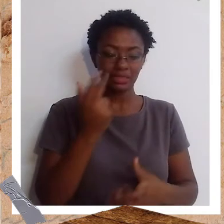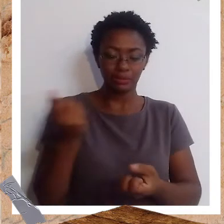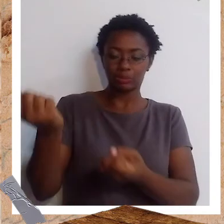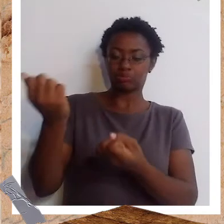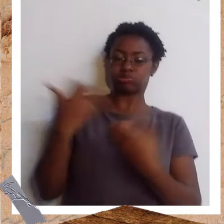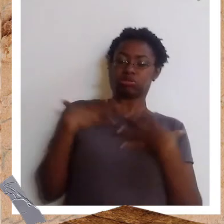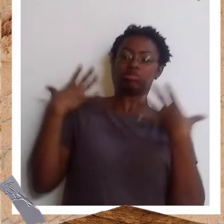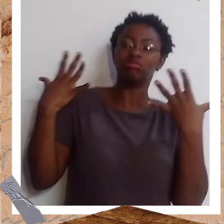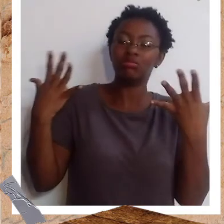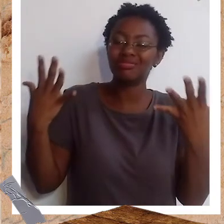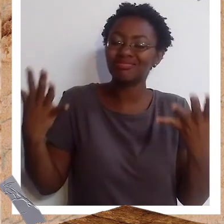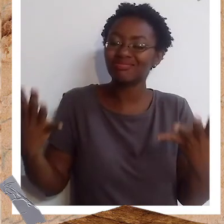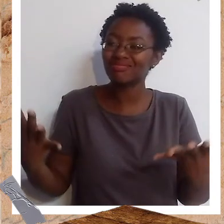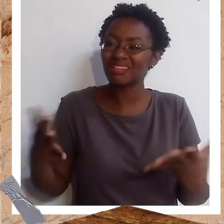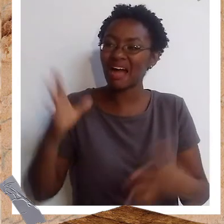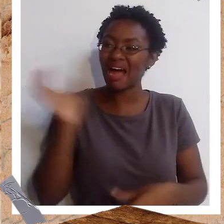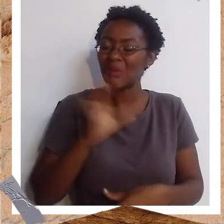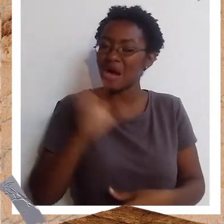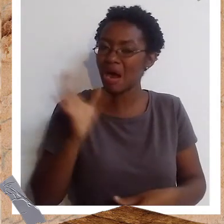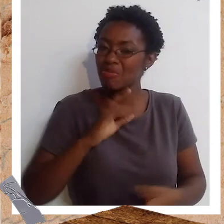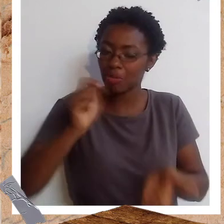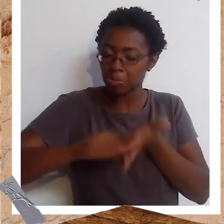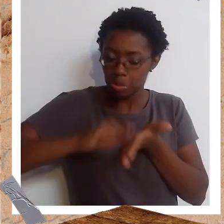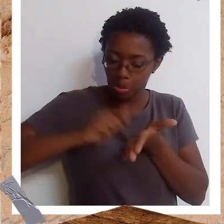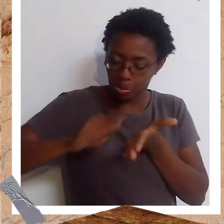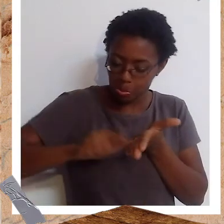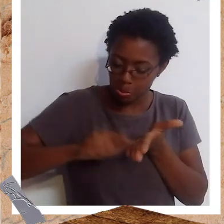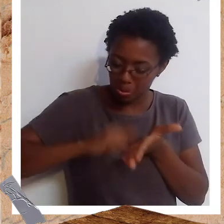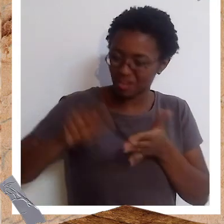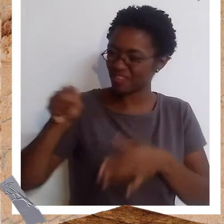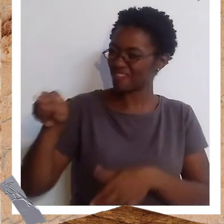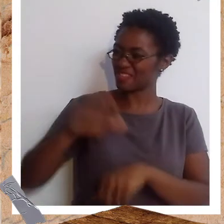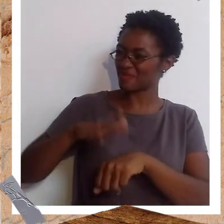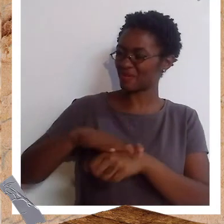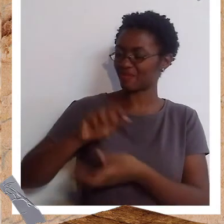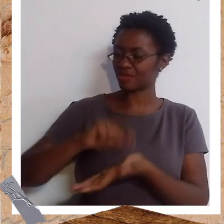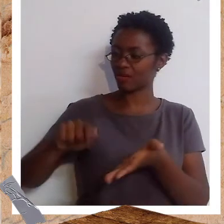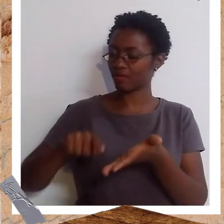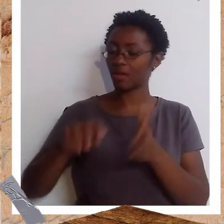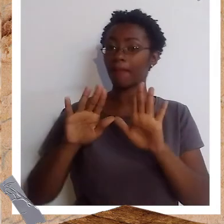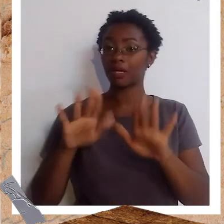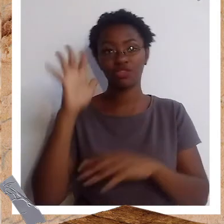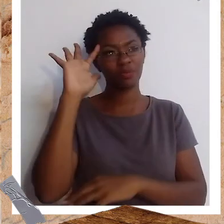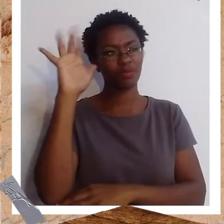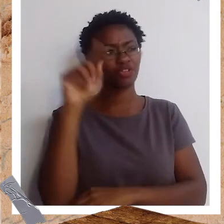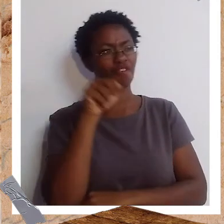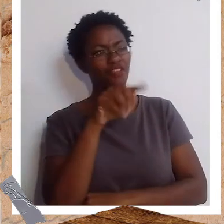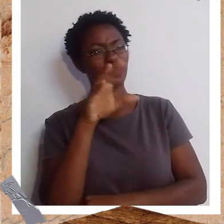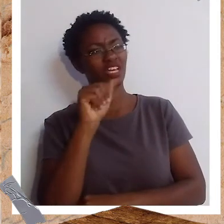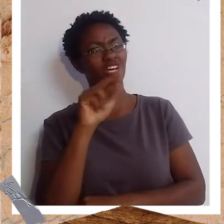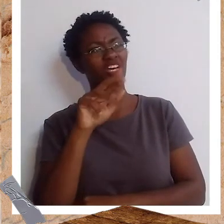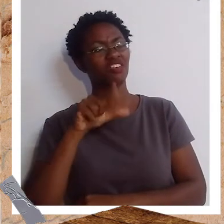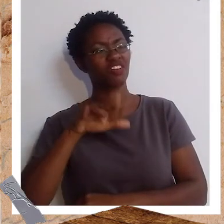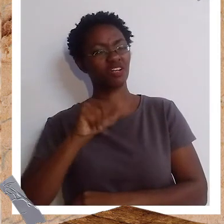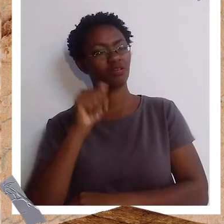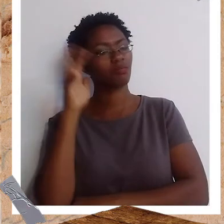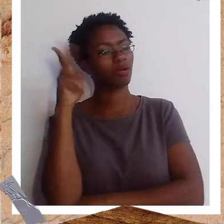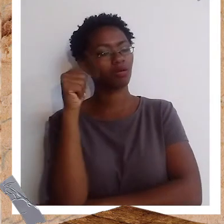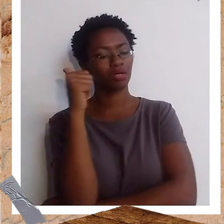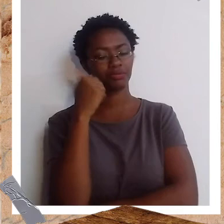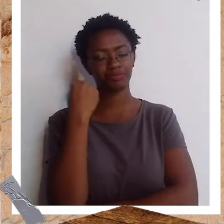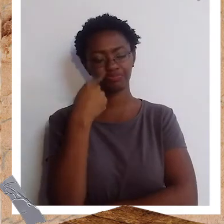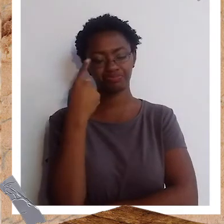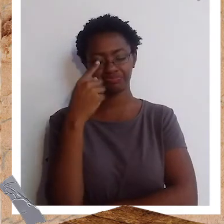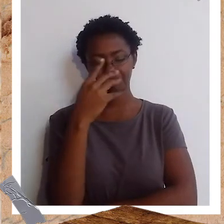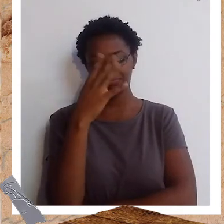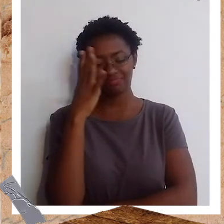mão podia escrever. Sim, imagino tu, querida Carolina, em uma madrugada, olhos secos,